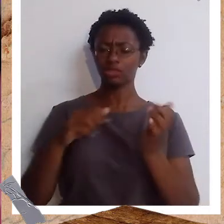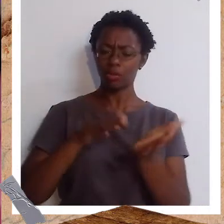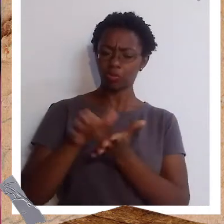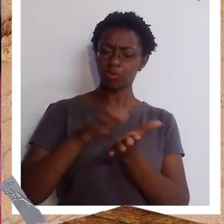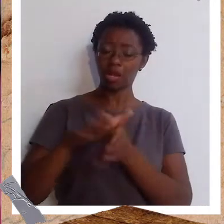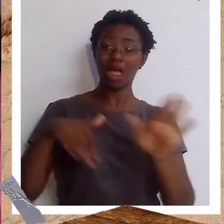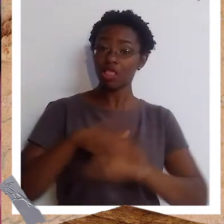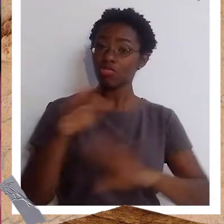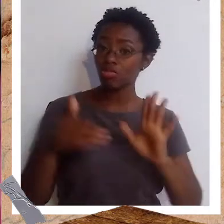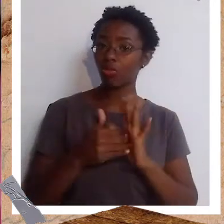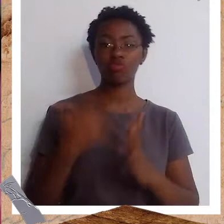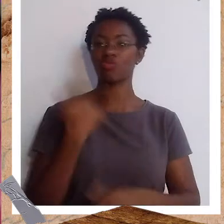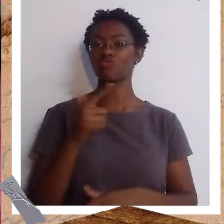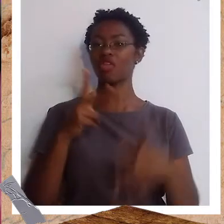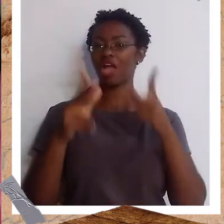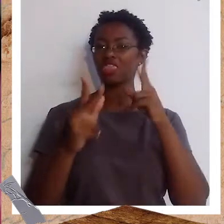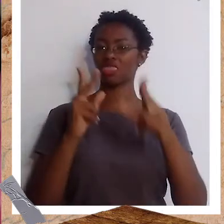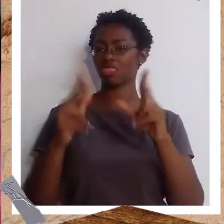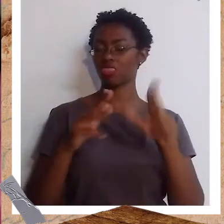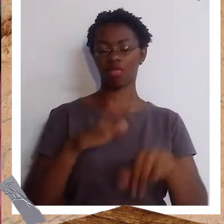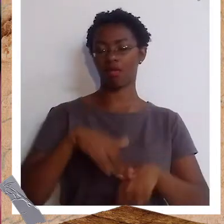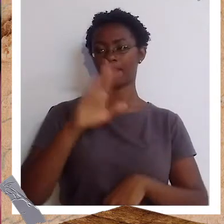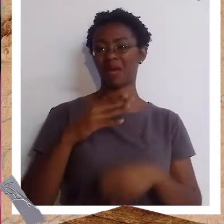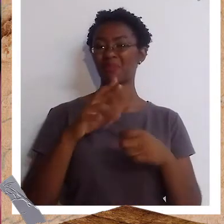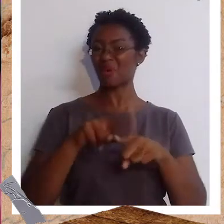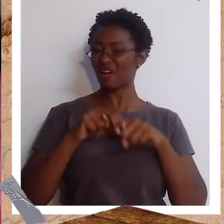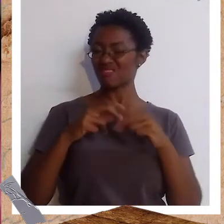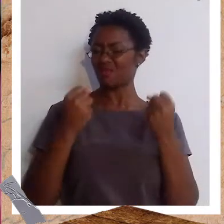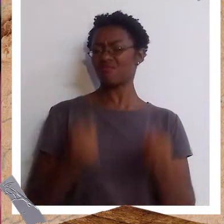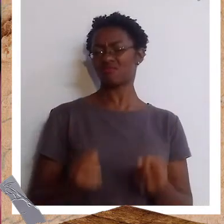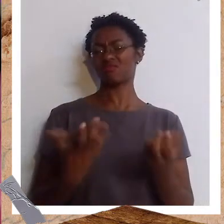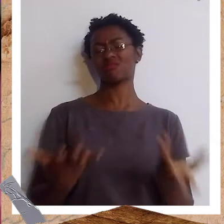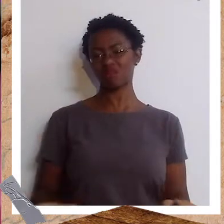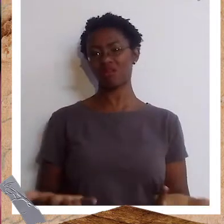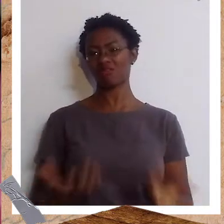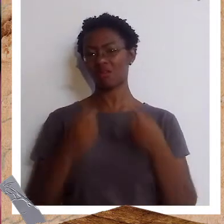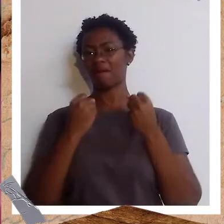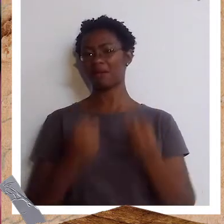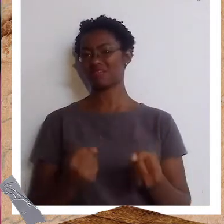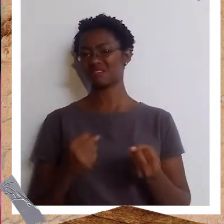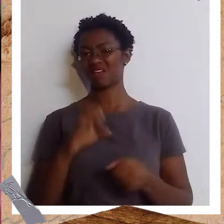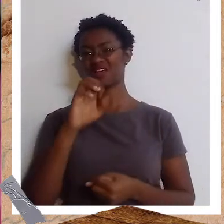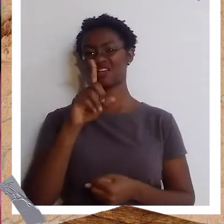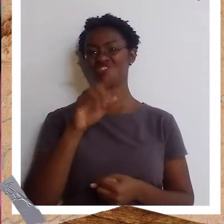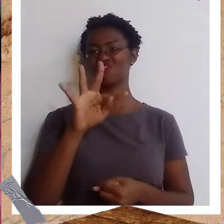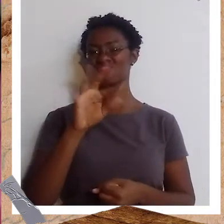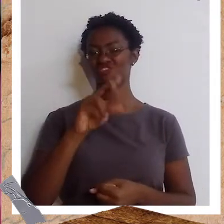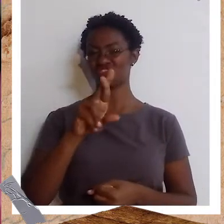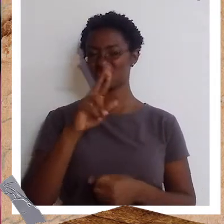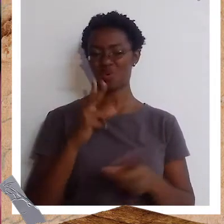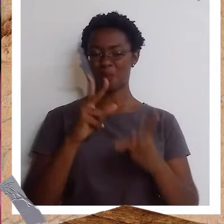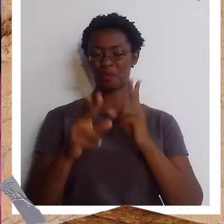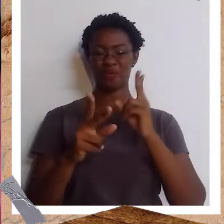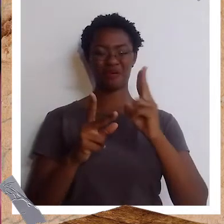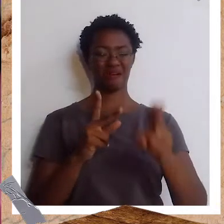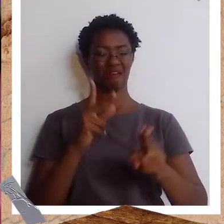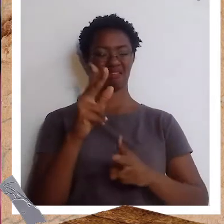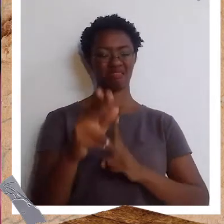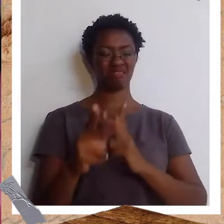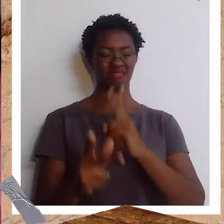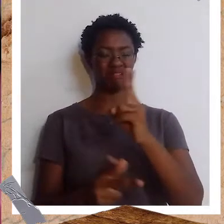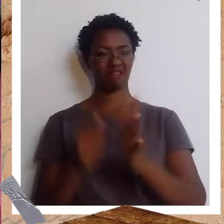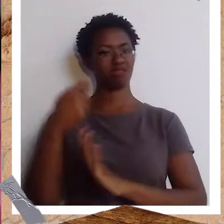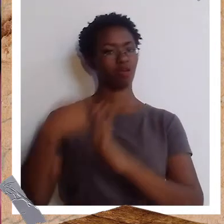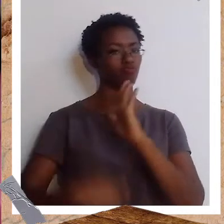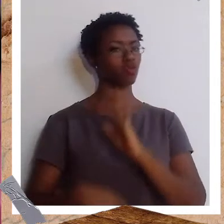a gente não tenha mais esse peso tão grande que tem sido a função do editor em cortar o texto